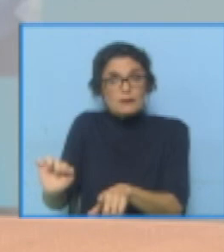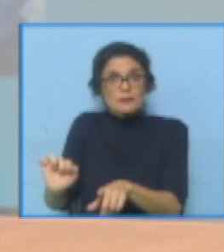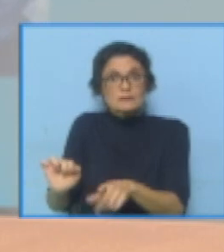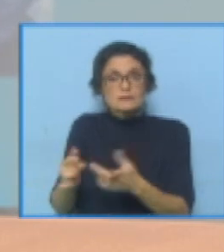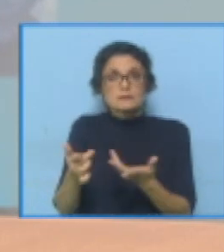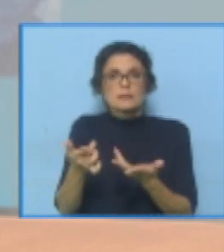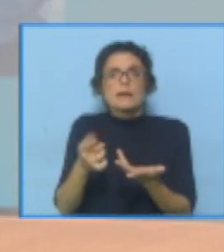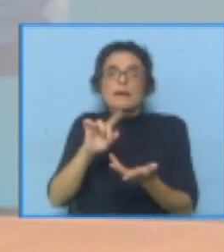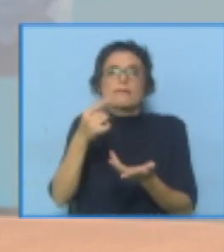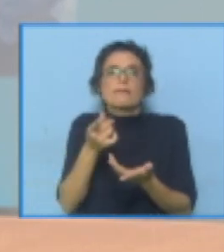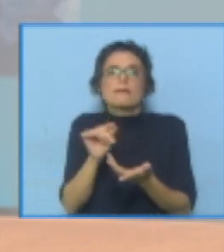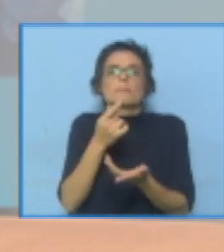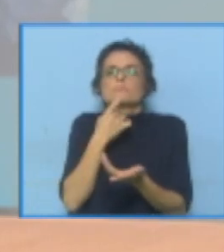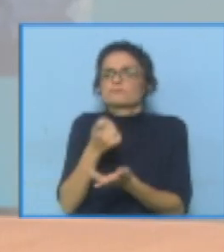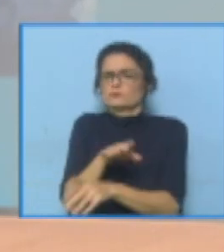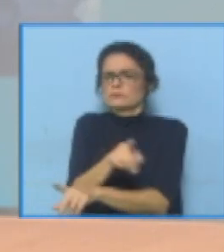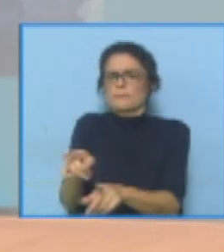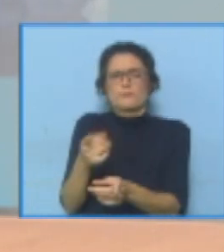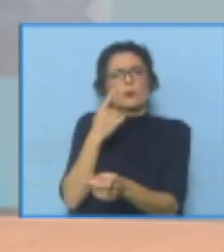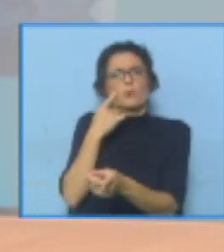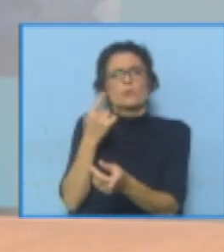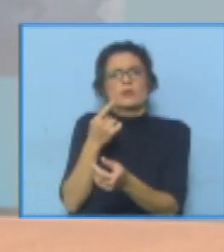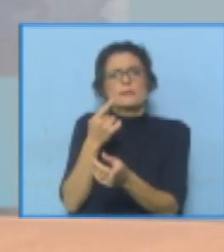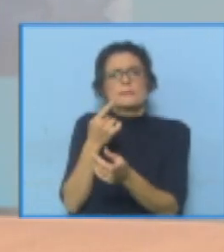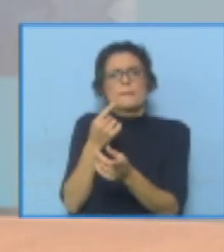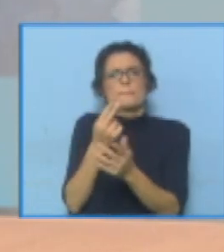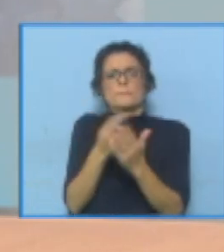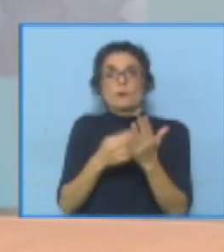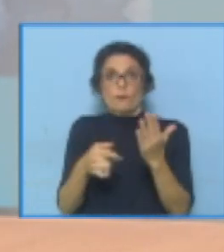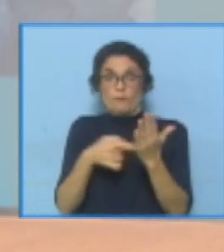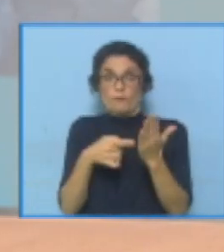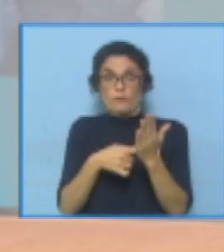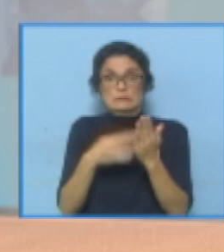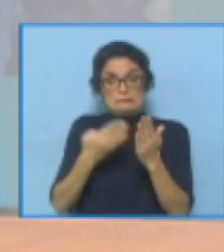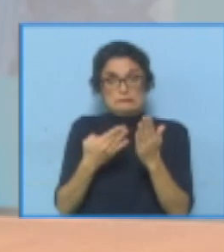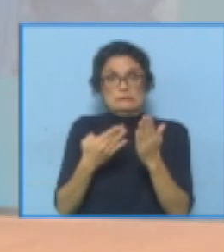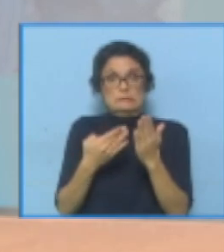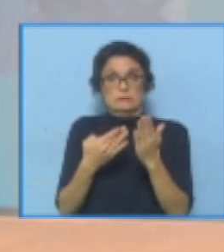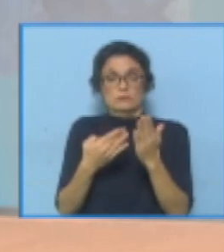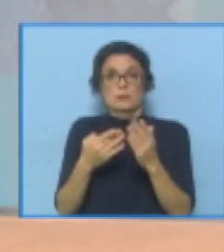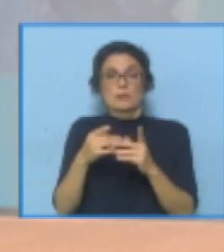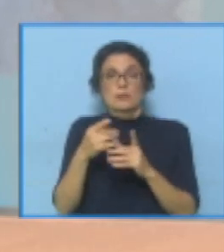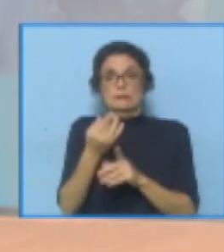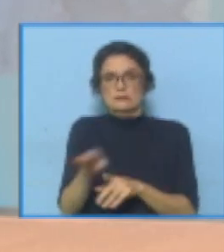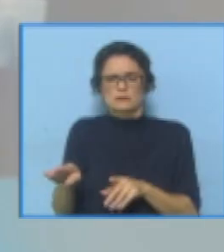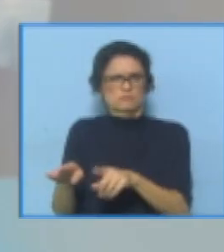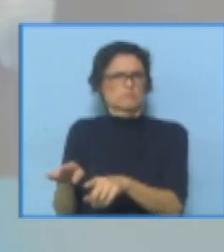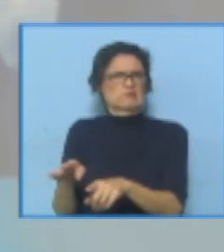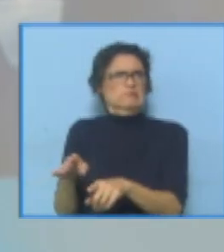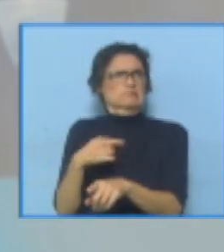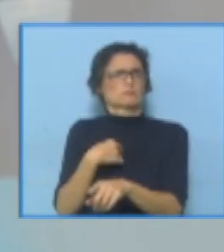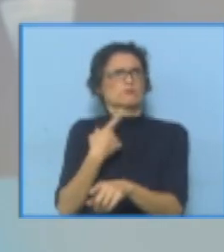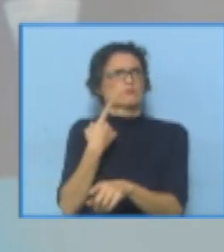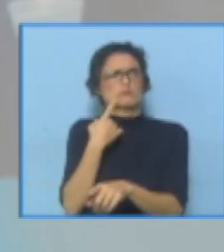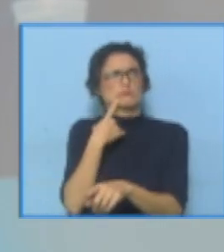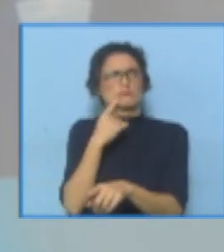nós perguntamos, por exemplo, também às crianças se elas conhecem a Convenção dos Direitos da Criança, a generalidade das crianças nunca ouviu falar. E, portanto,